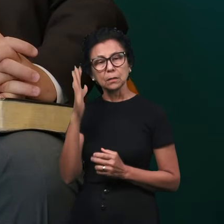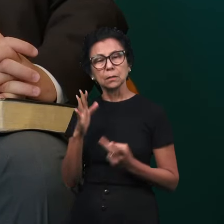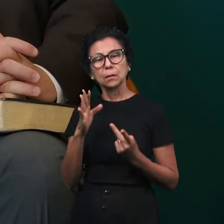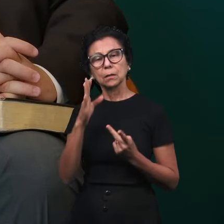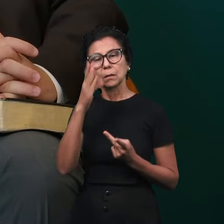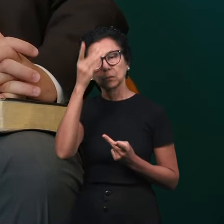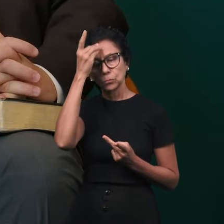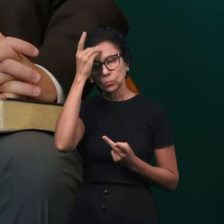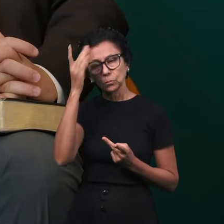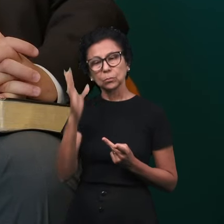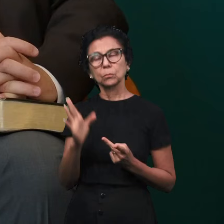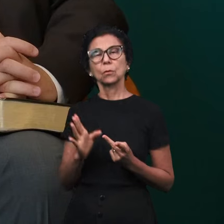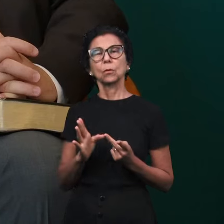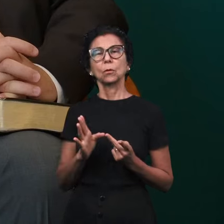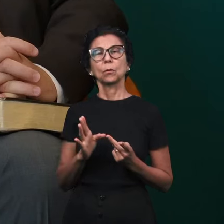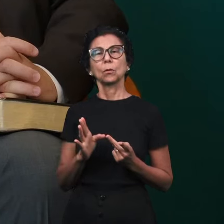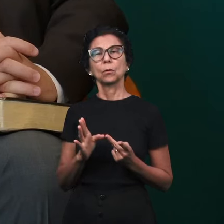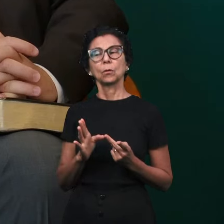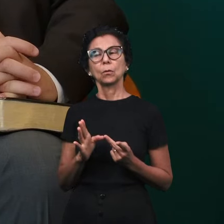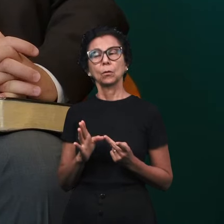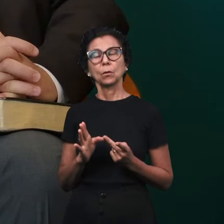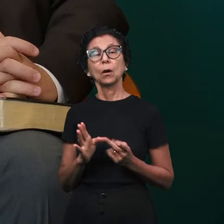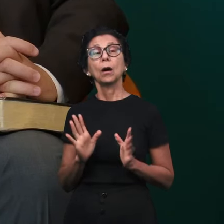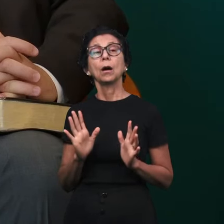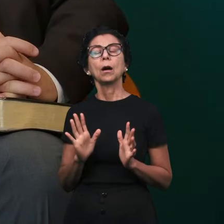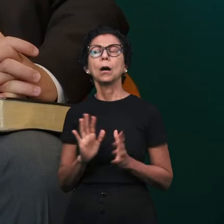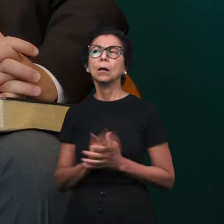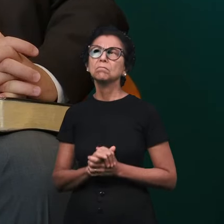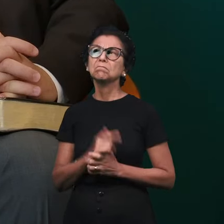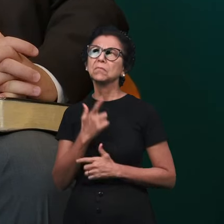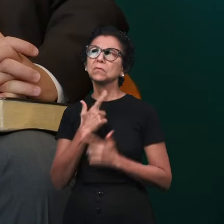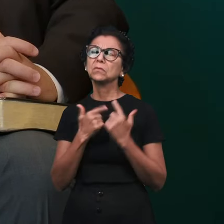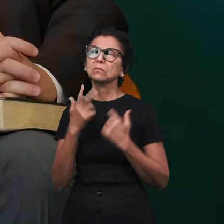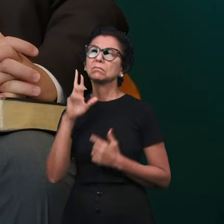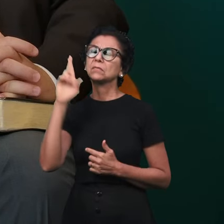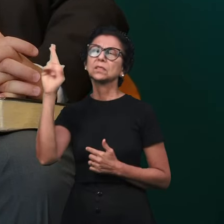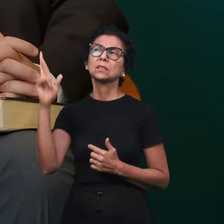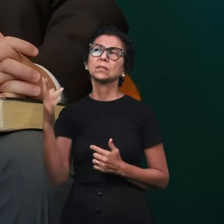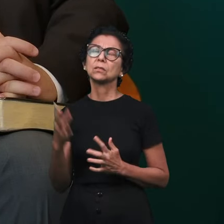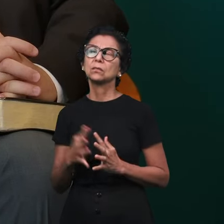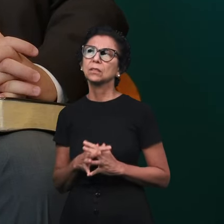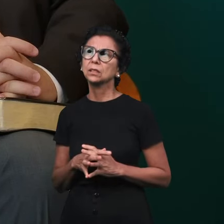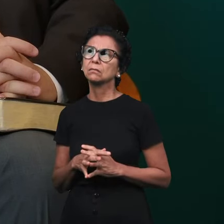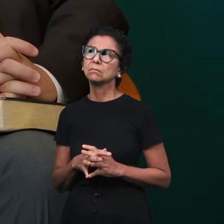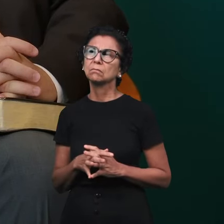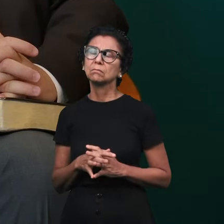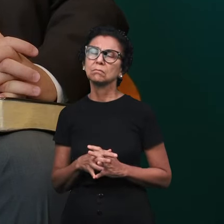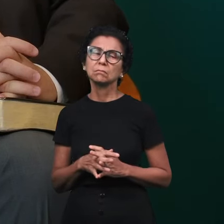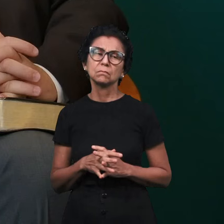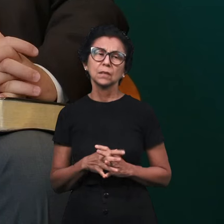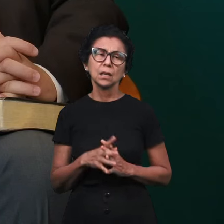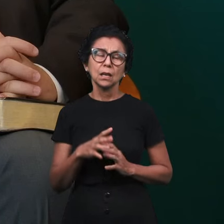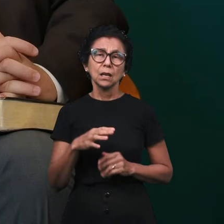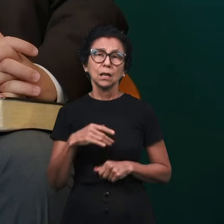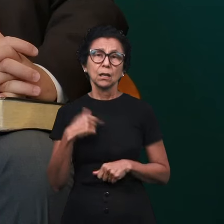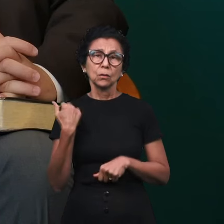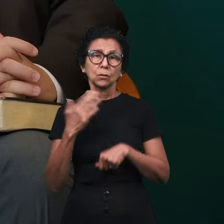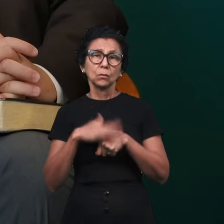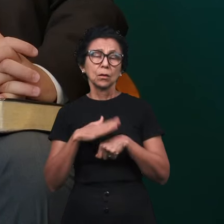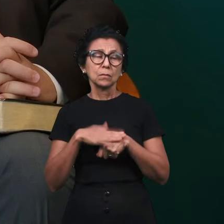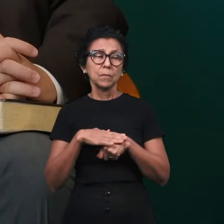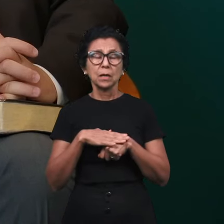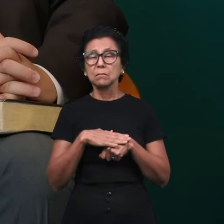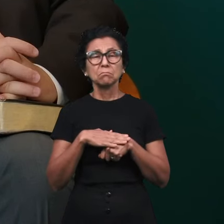dom e o corpo vai ter um entendimento daquilo que o Senhor quer, que muitas vezes nós mesmos, que às vezes entregamos um sonho, não temos